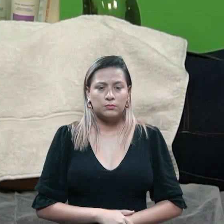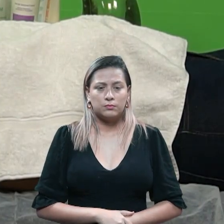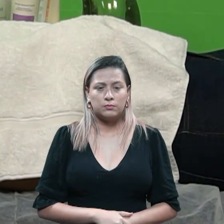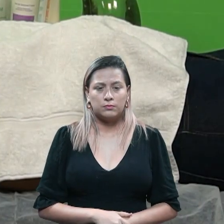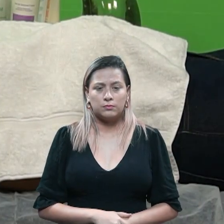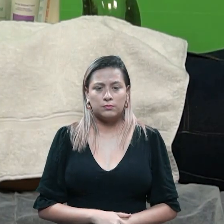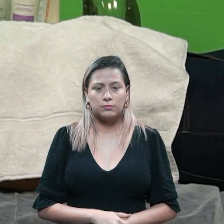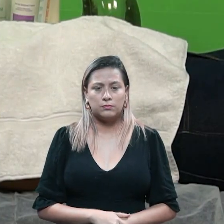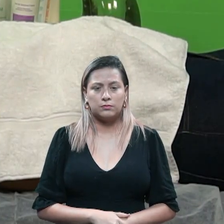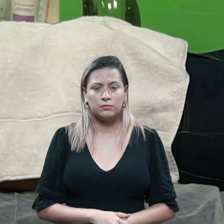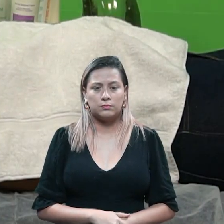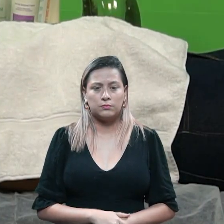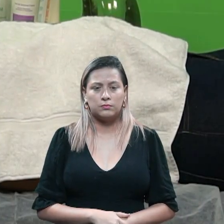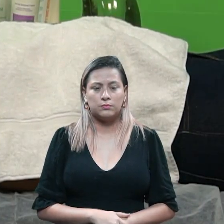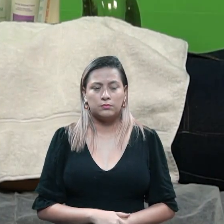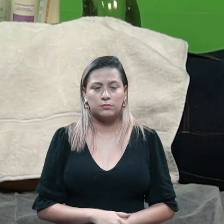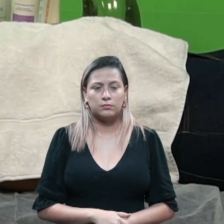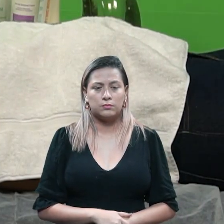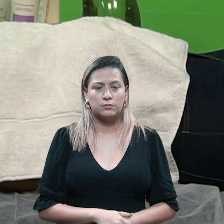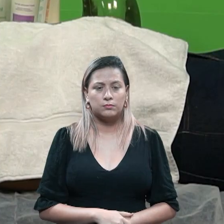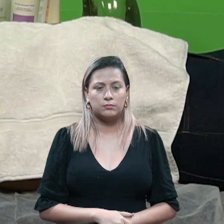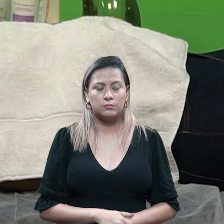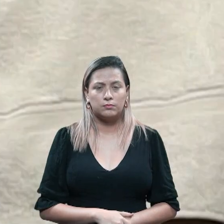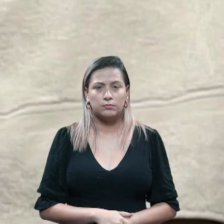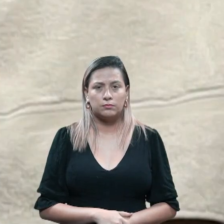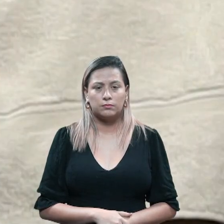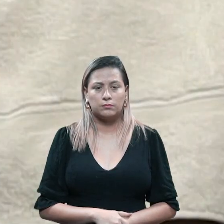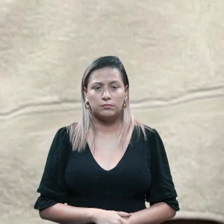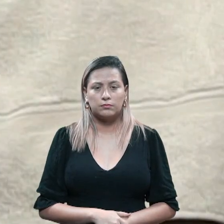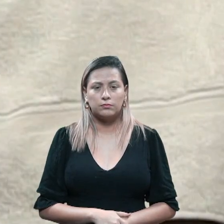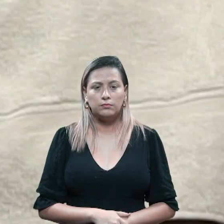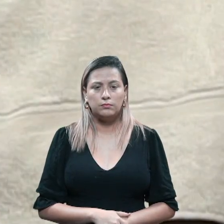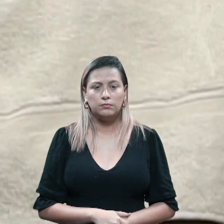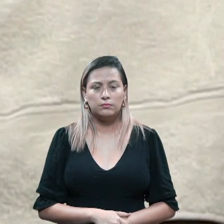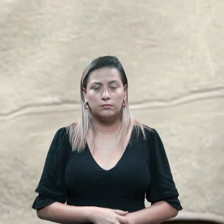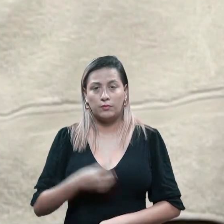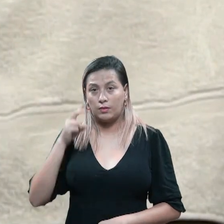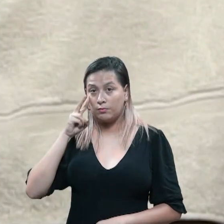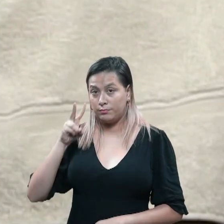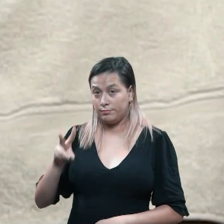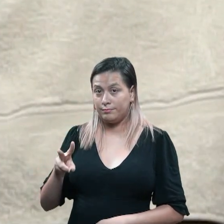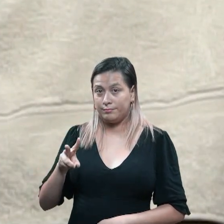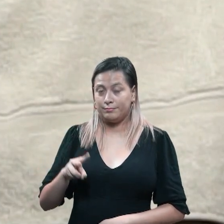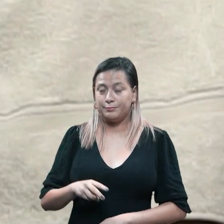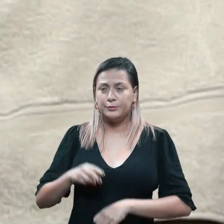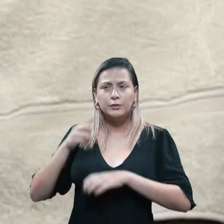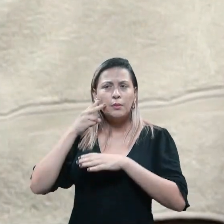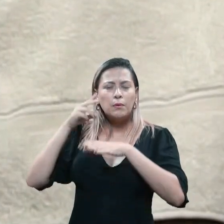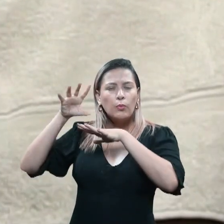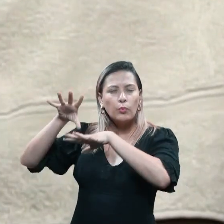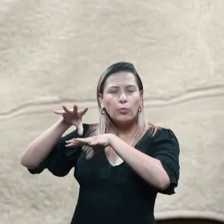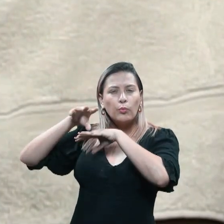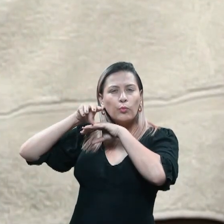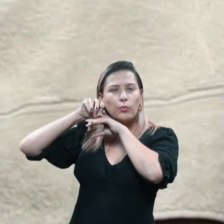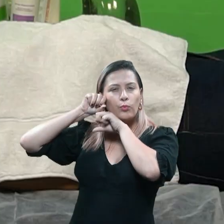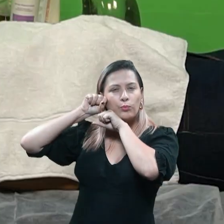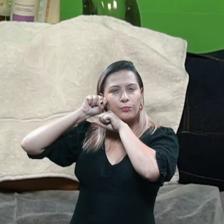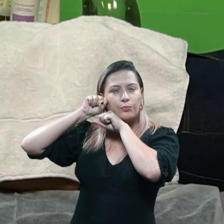e vou só depositar esse produto aqui. Observa que a pele absorve o produto